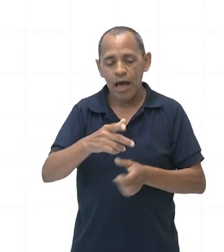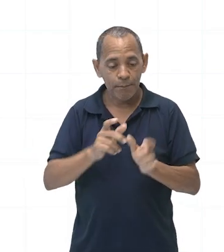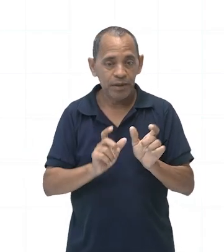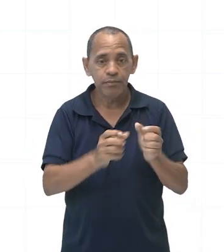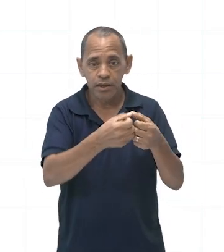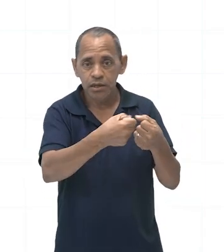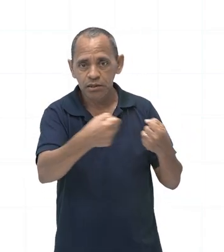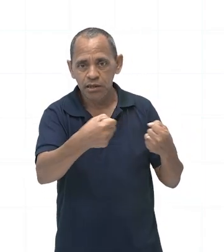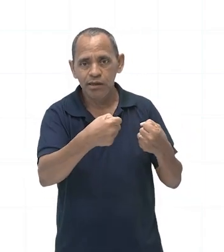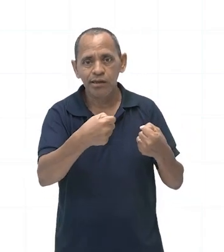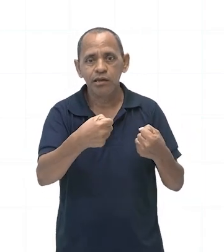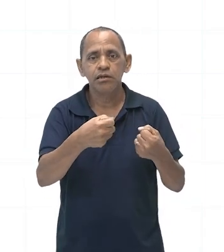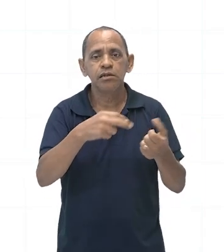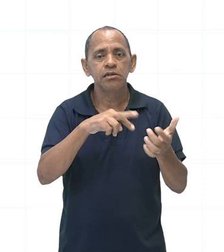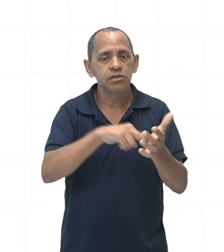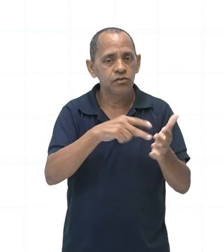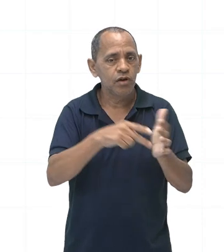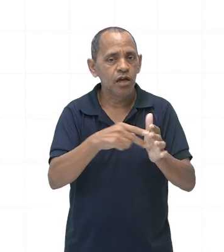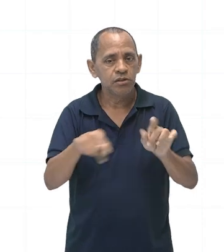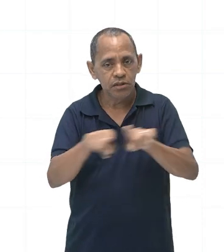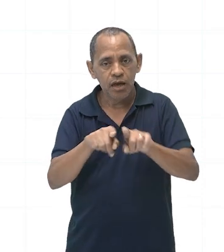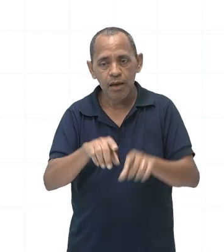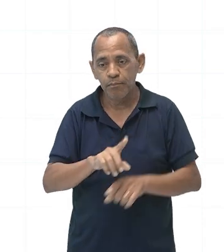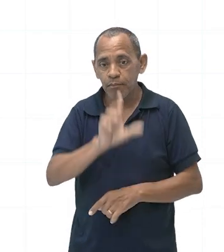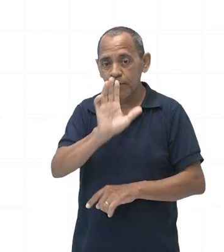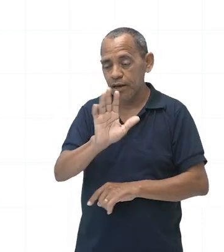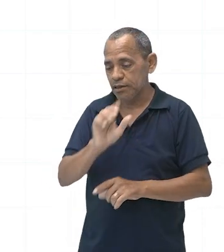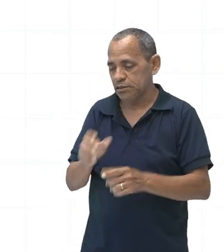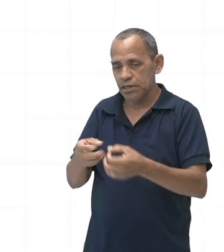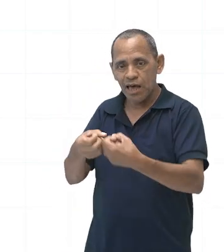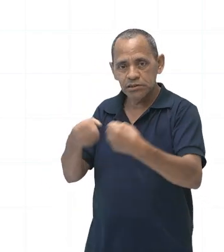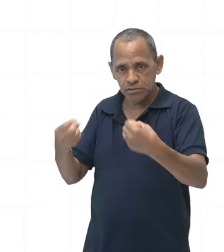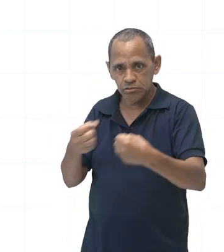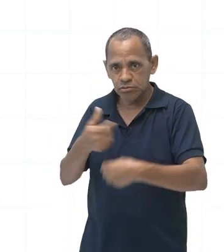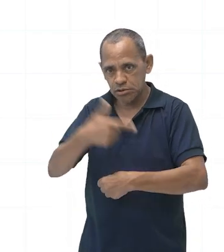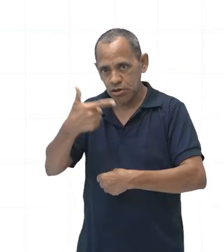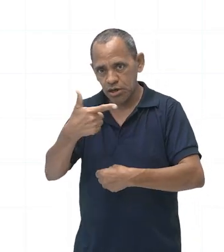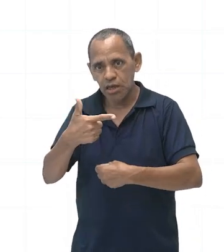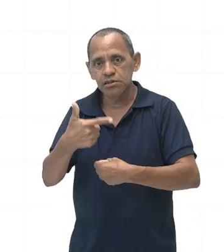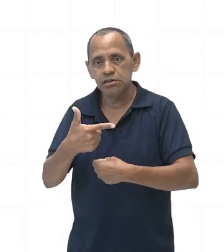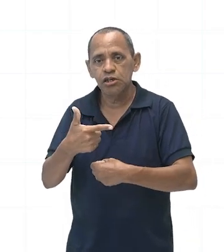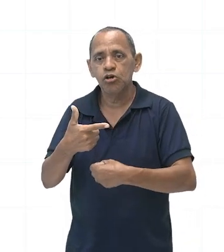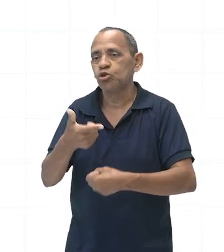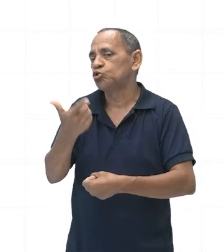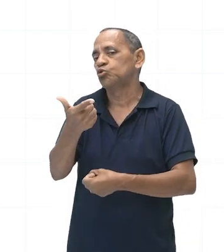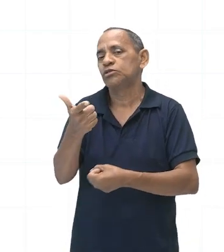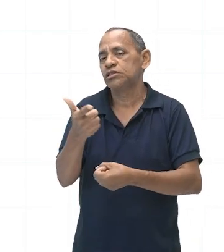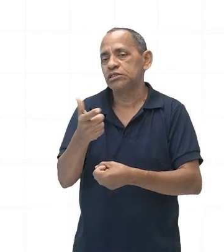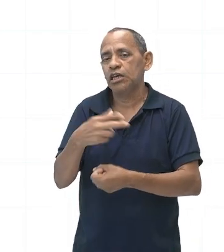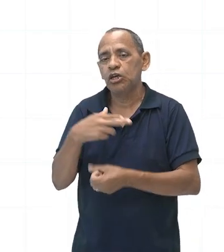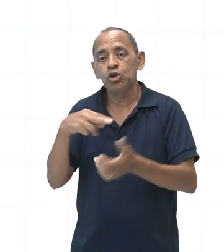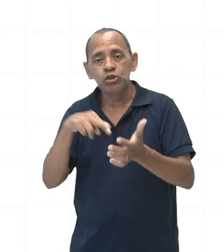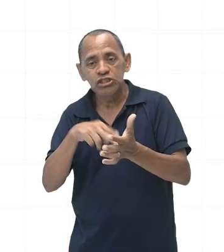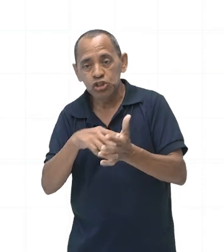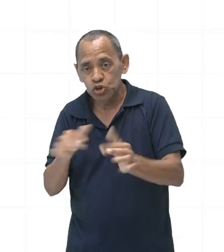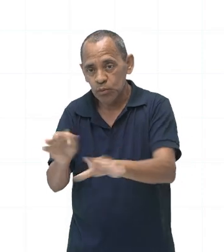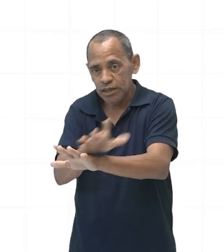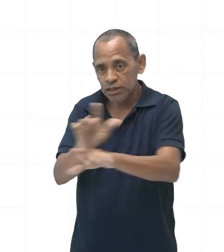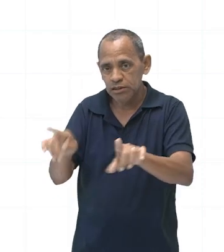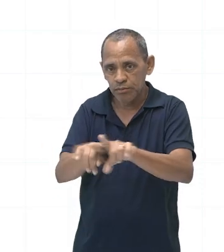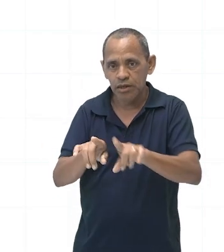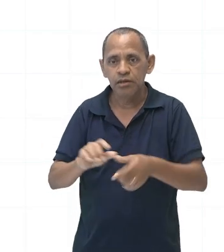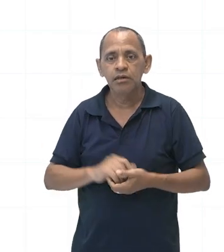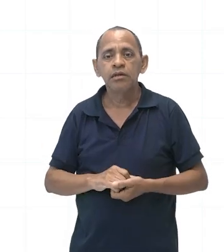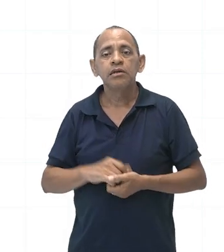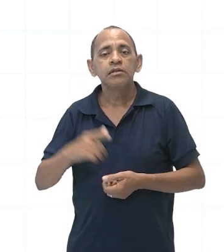Visto que seu arquivo é curto, ela depende da primeira oração. Nós temos as condicionais,